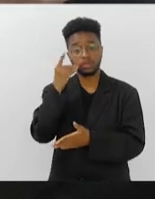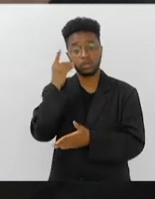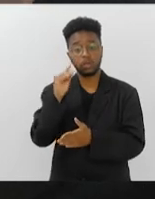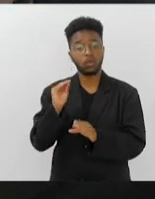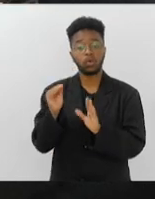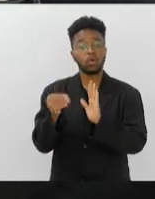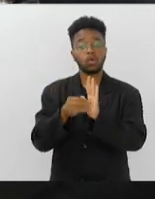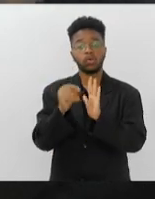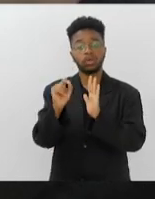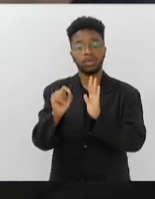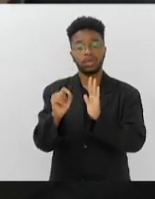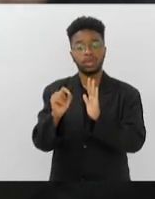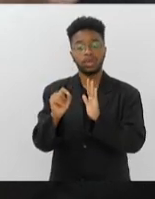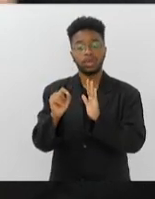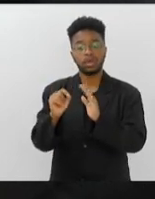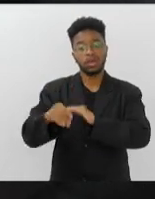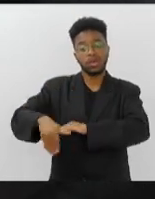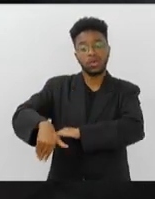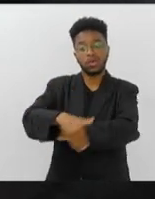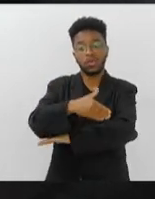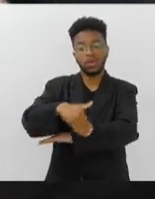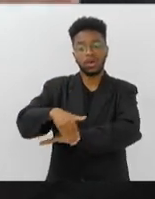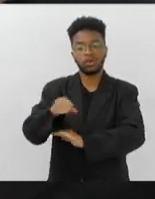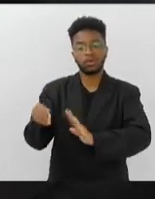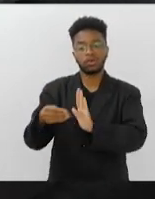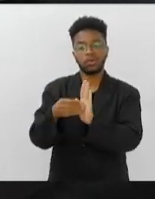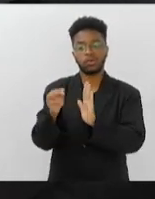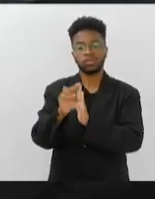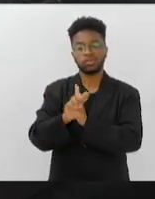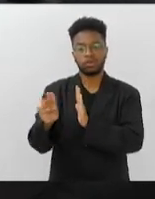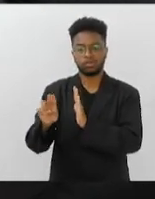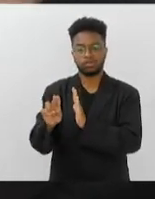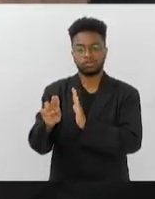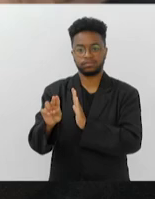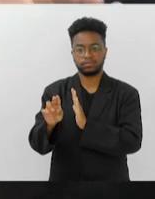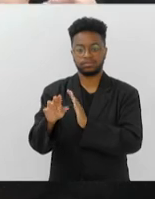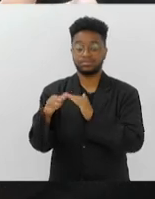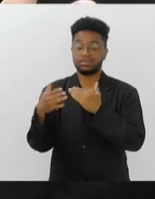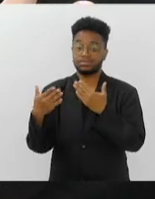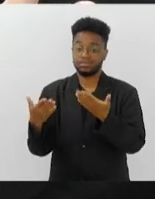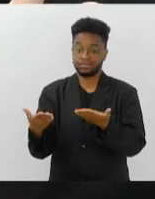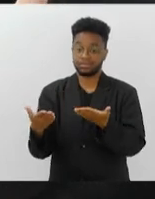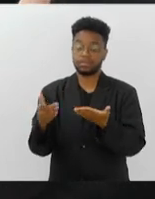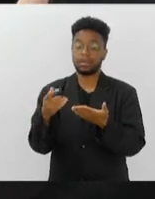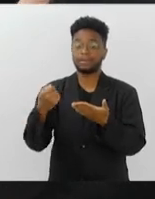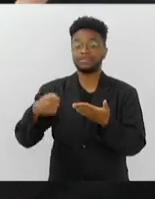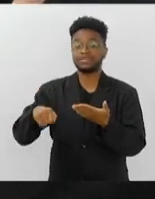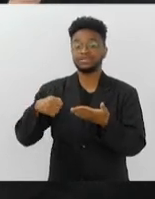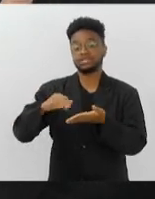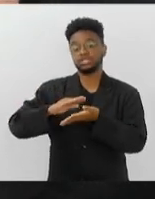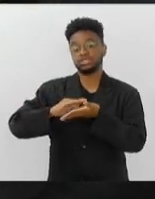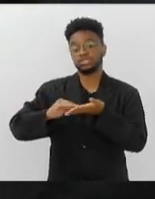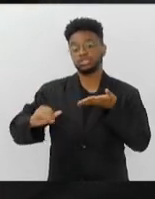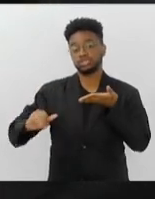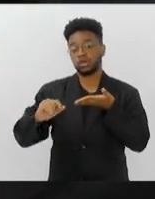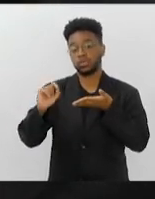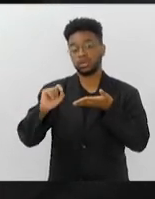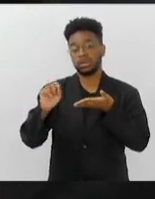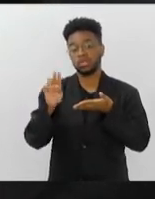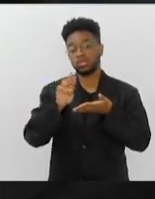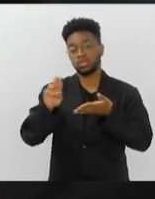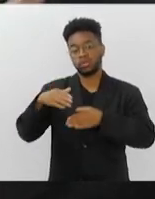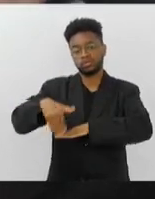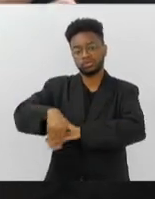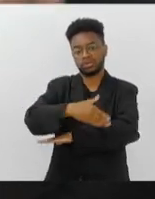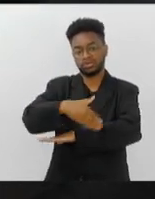situado na rua tal, tal, tal, tal. Fez menção ao imóvel. Faz menção. Então a gente tem que tirar o endereço.